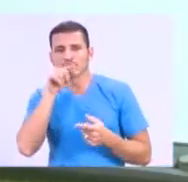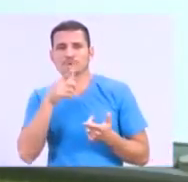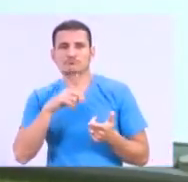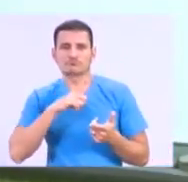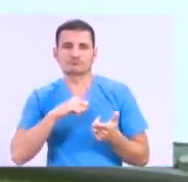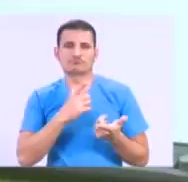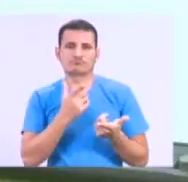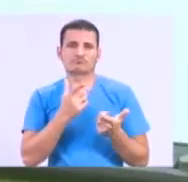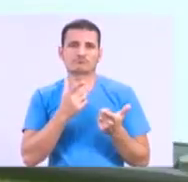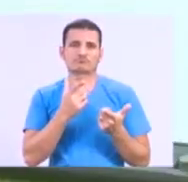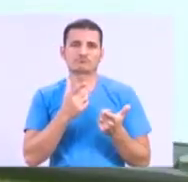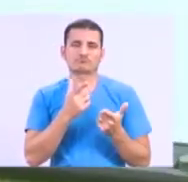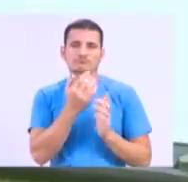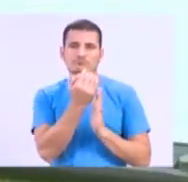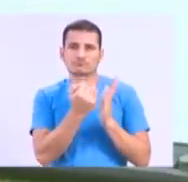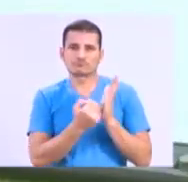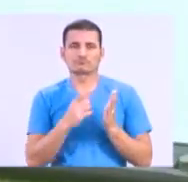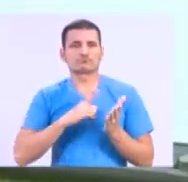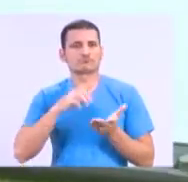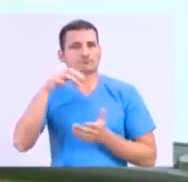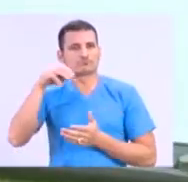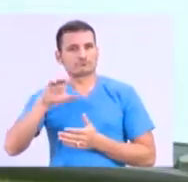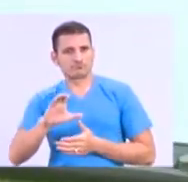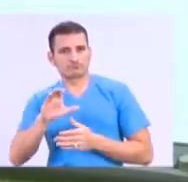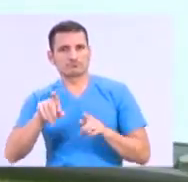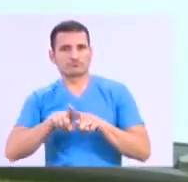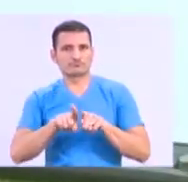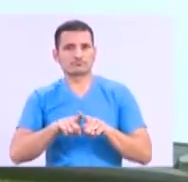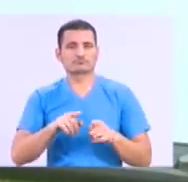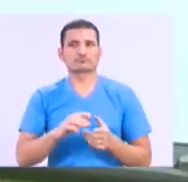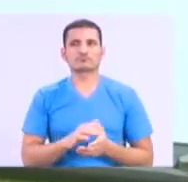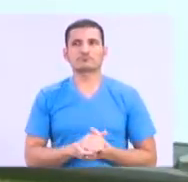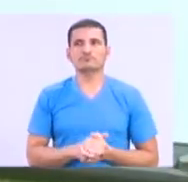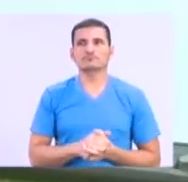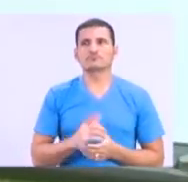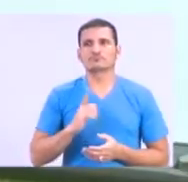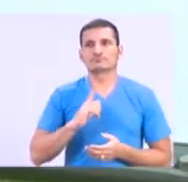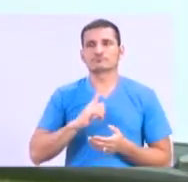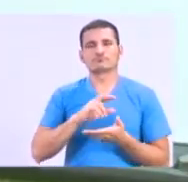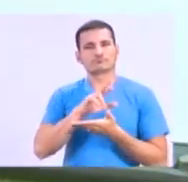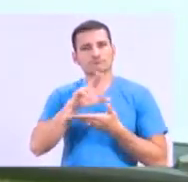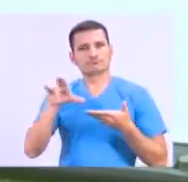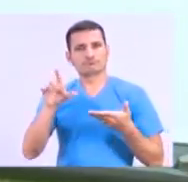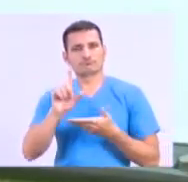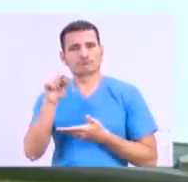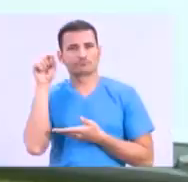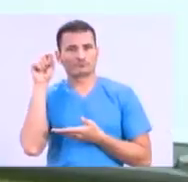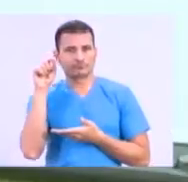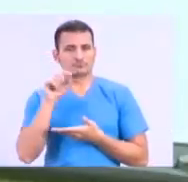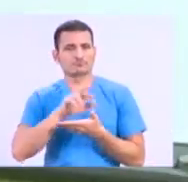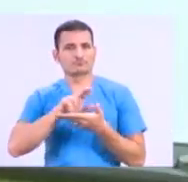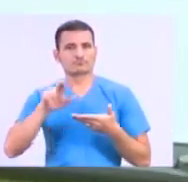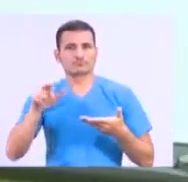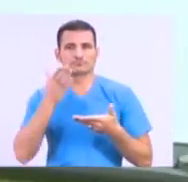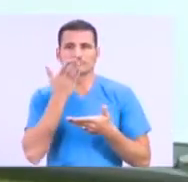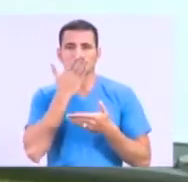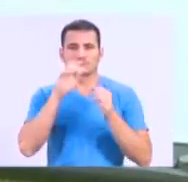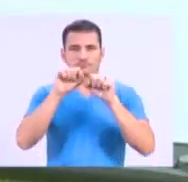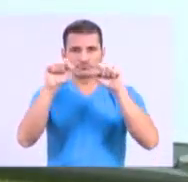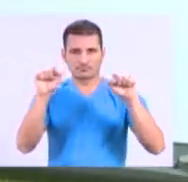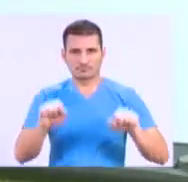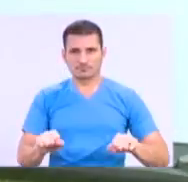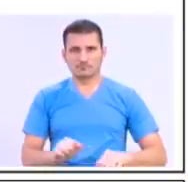para o Mac também, enfim, né? Existem essas diferentes opções para os diferentes tipos de